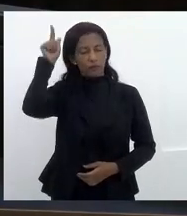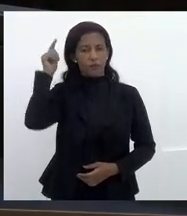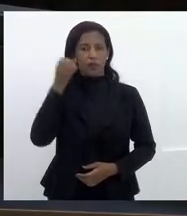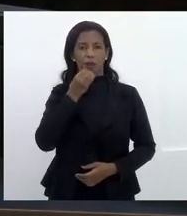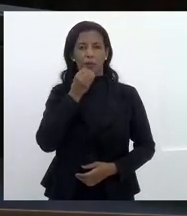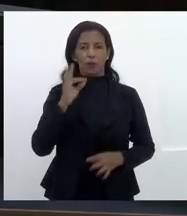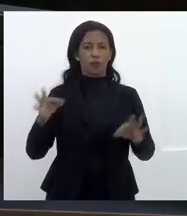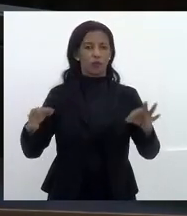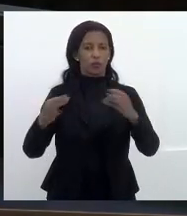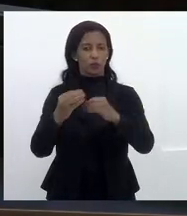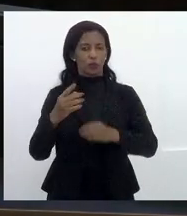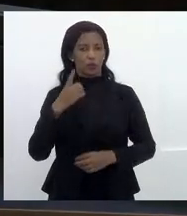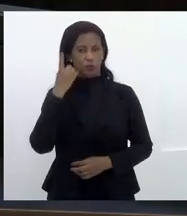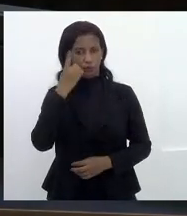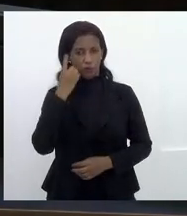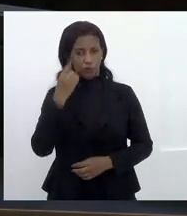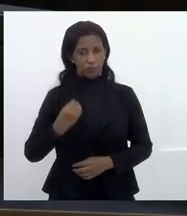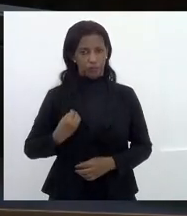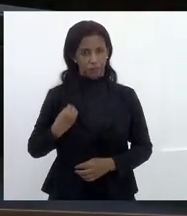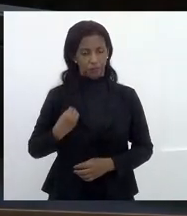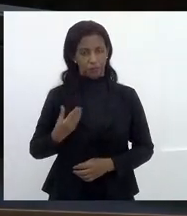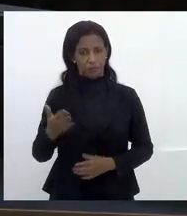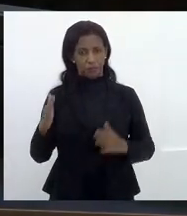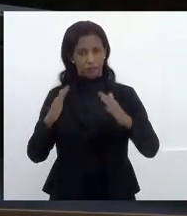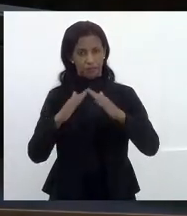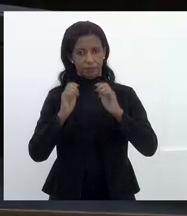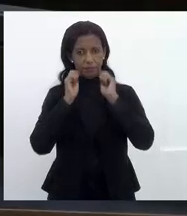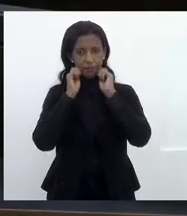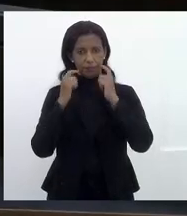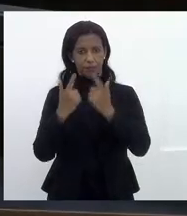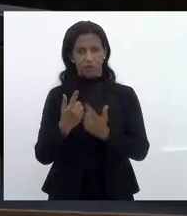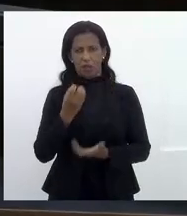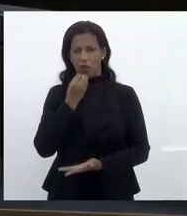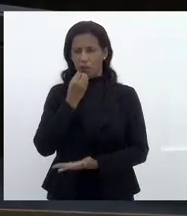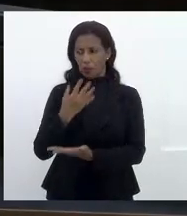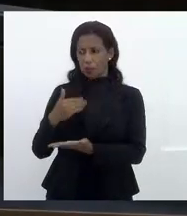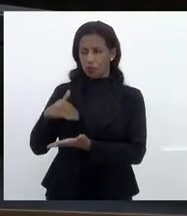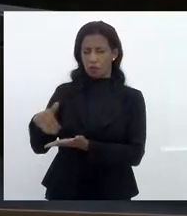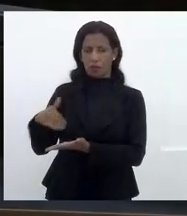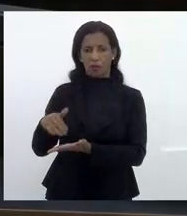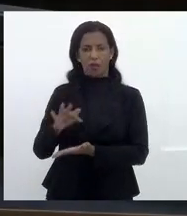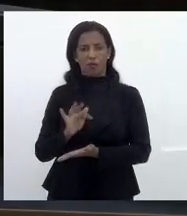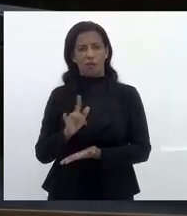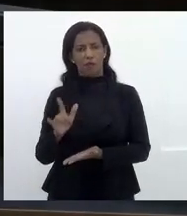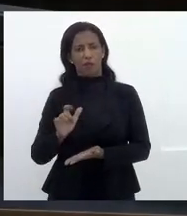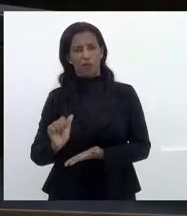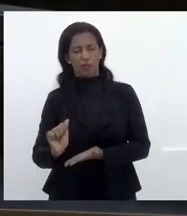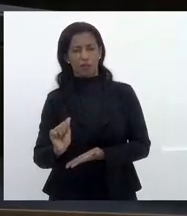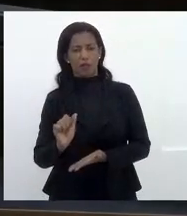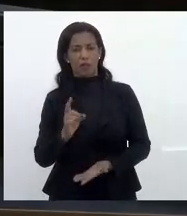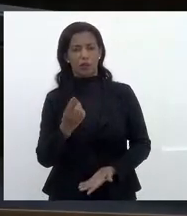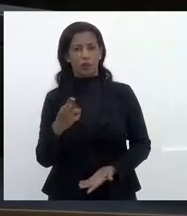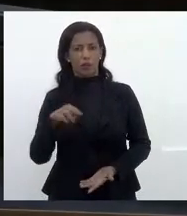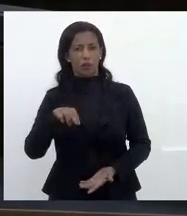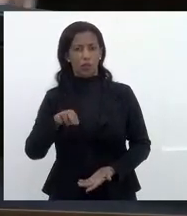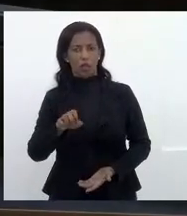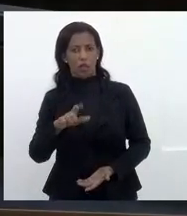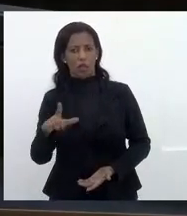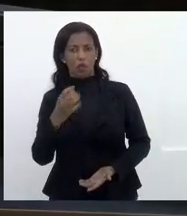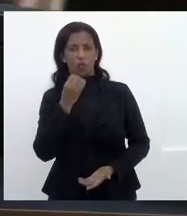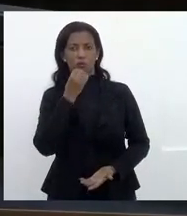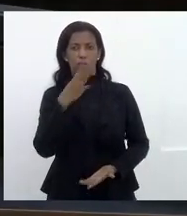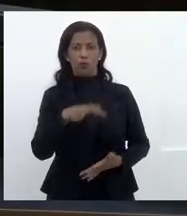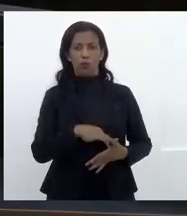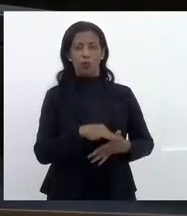Paulo Bom dia a todos os deputados presentes na casa bom dia o nosso secretário de fazenda Doutor Nelson Bom dia